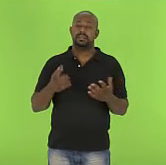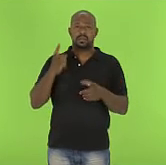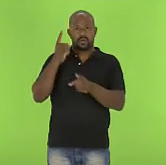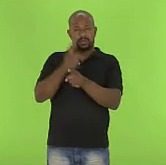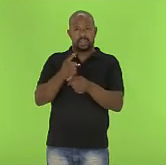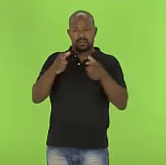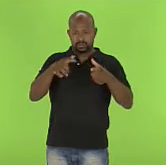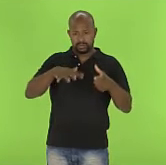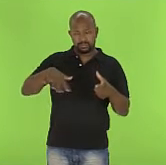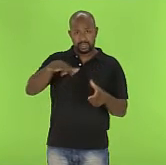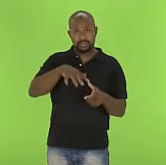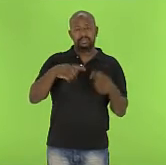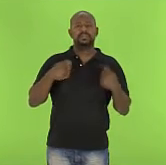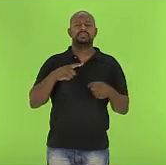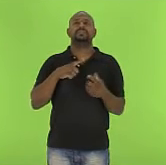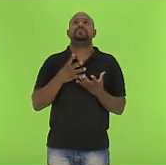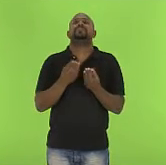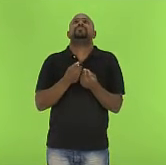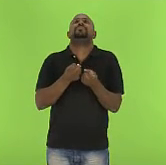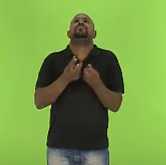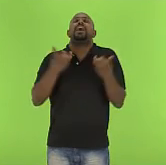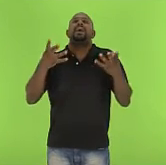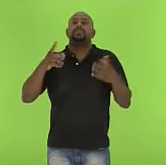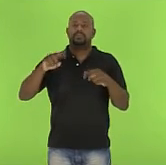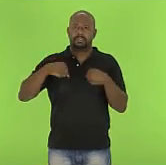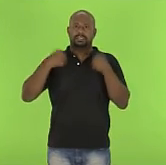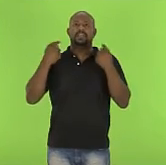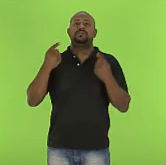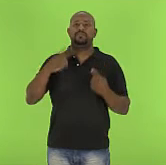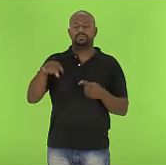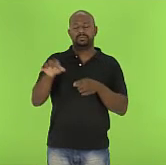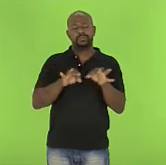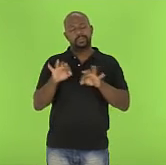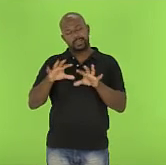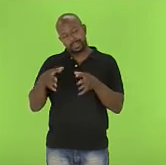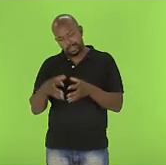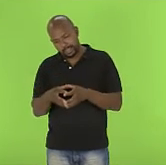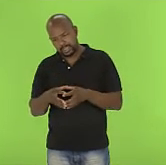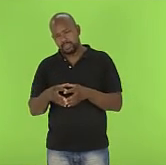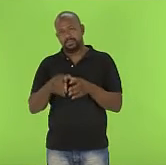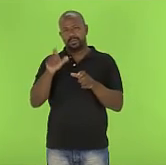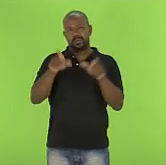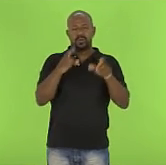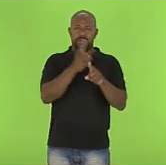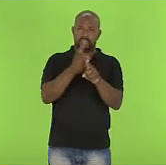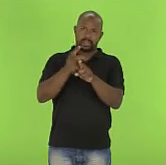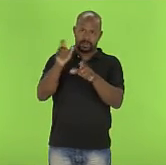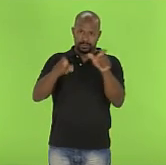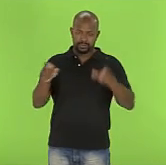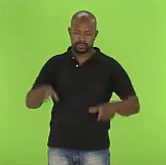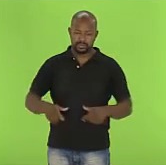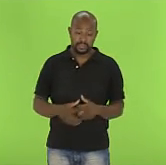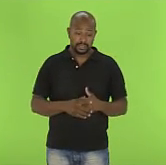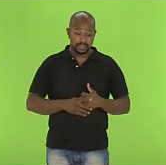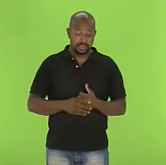Igual encontrar um espaço, a gente teve vários outros desafios de montar equipe, encontrar pessoas.